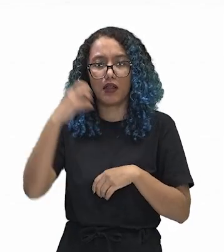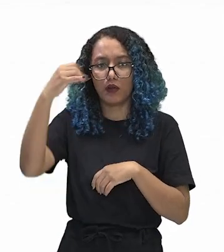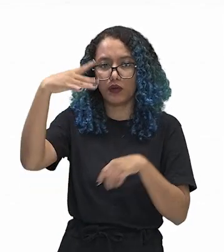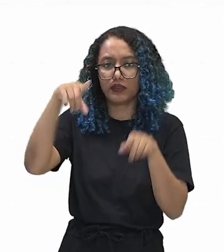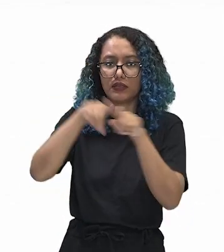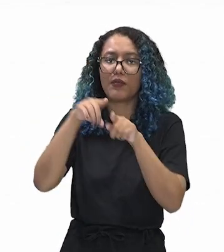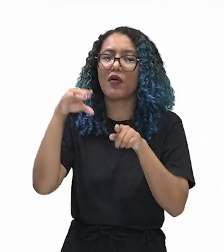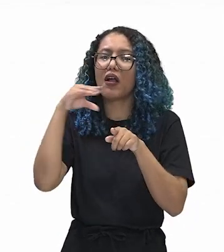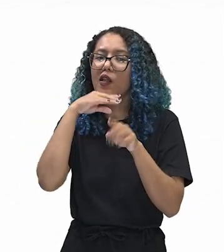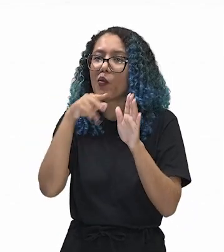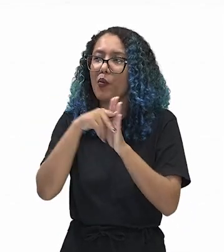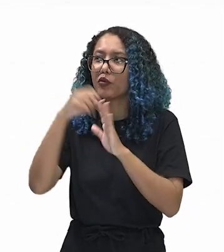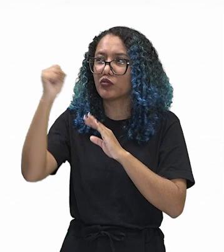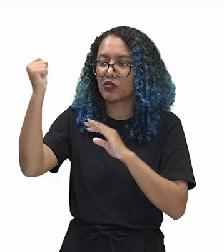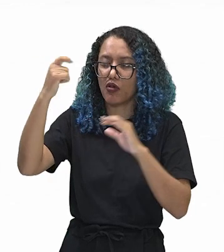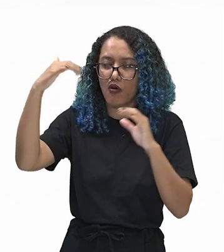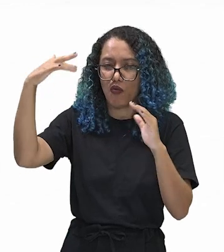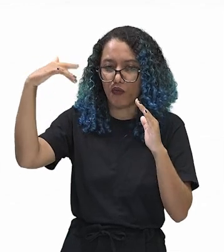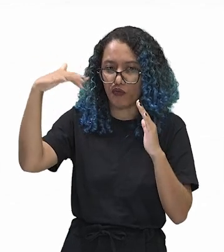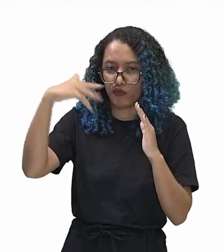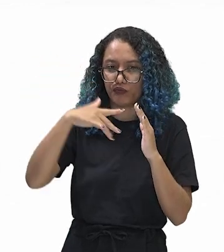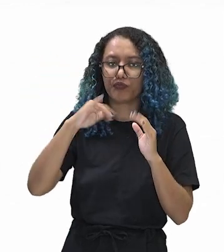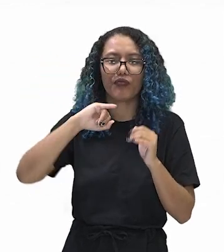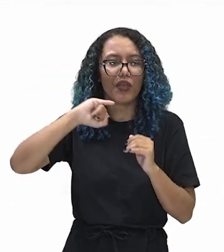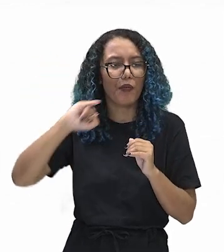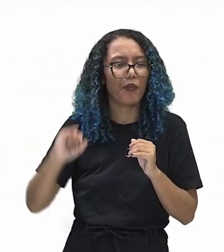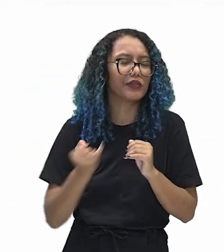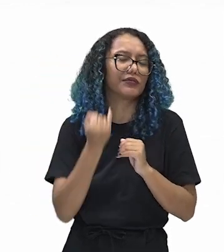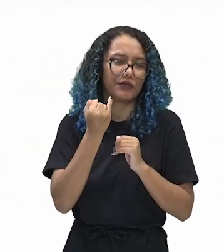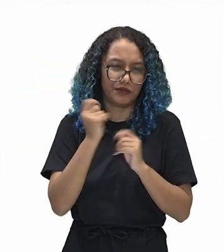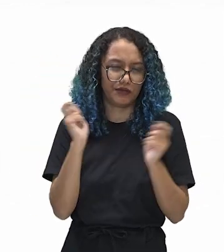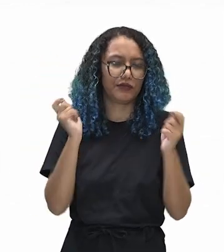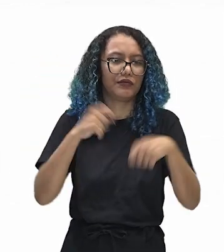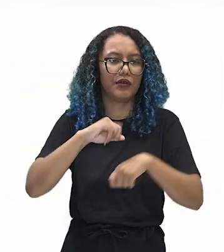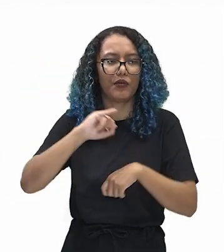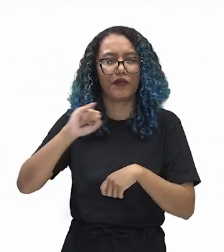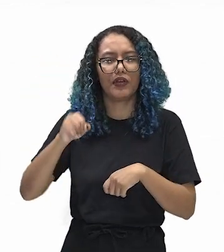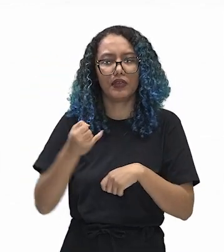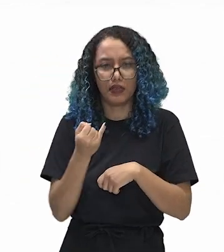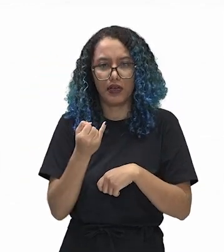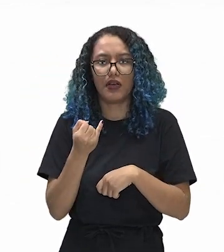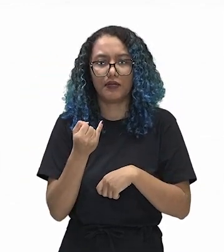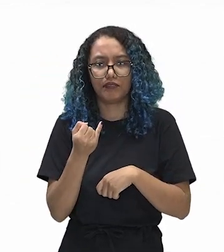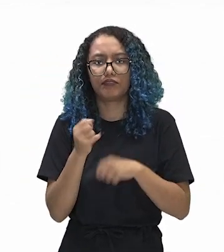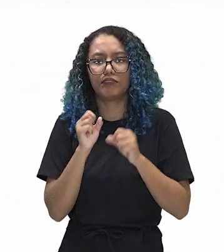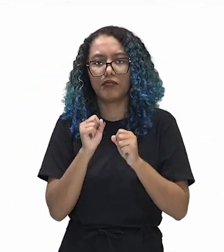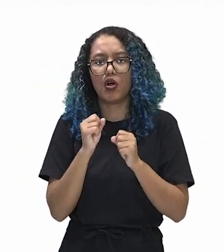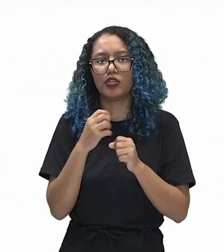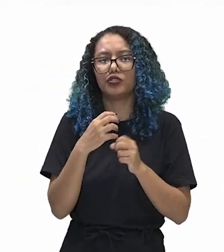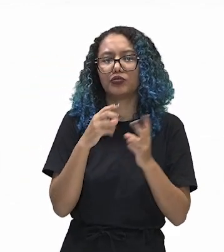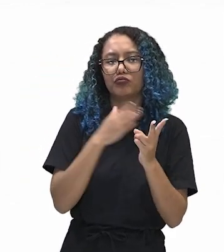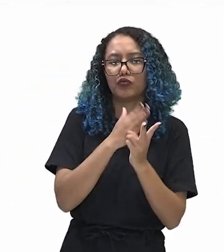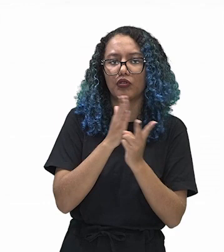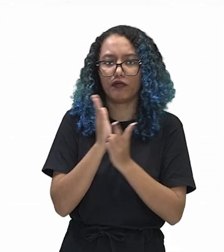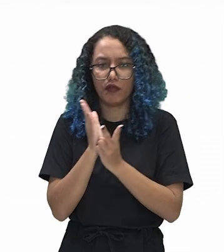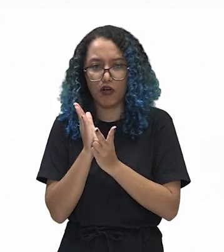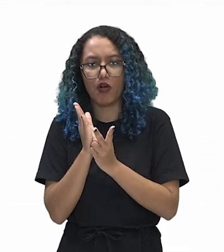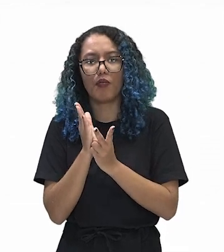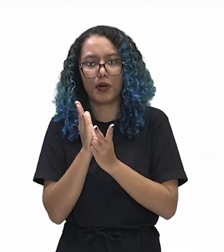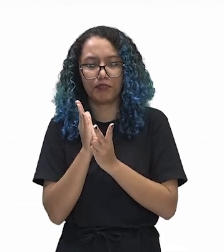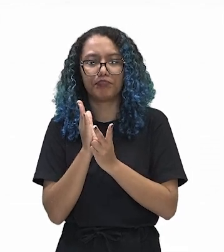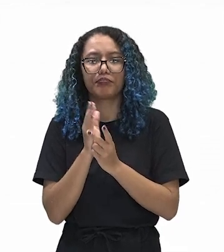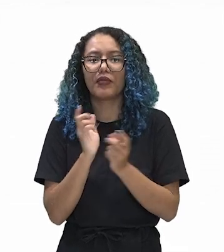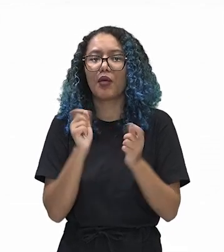Essa fonte de energia pode ser aproveitada de forma fotovoltaica ou térmica, gerando